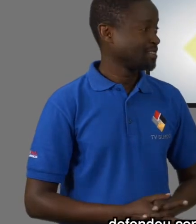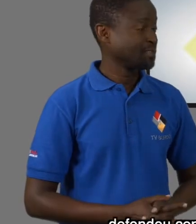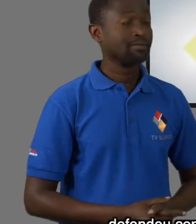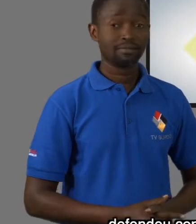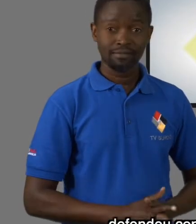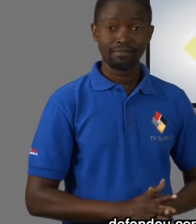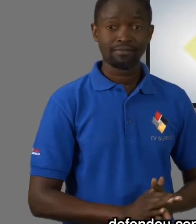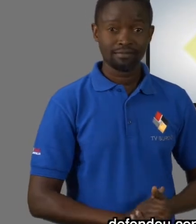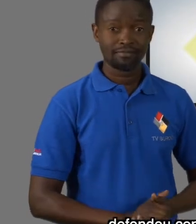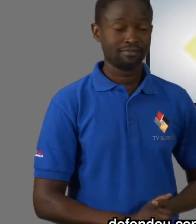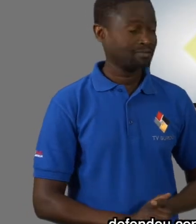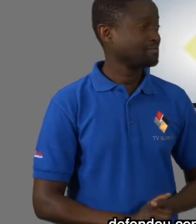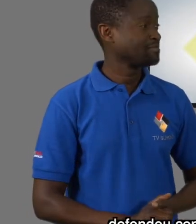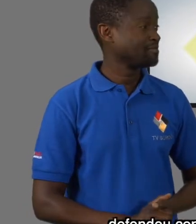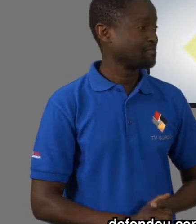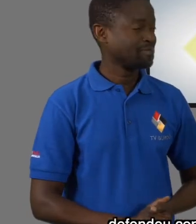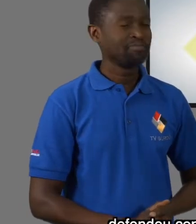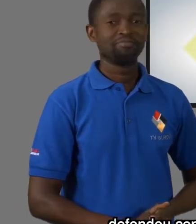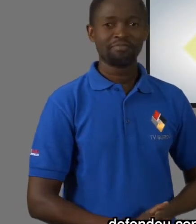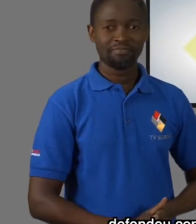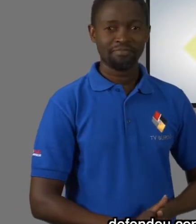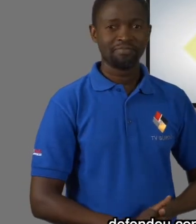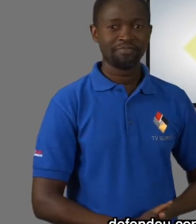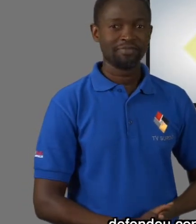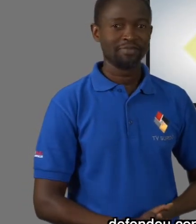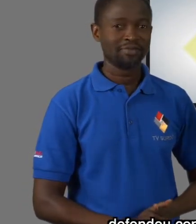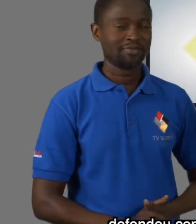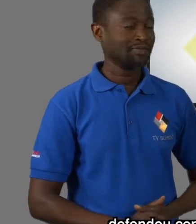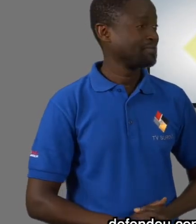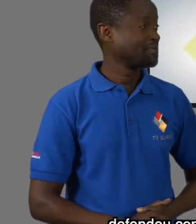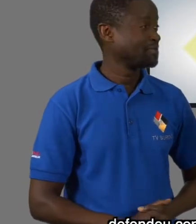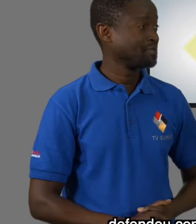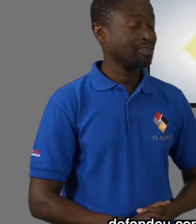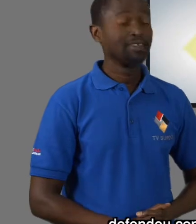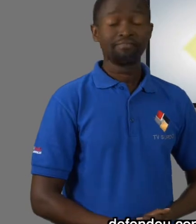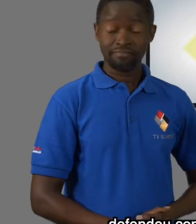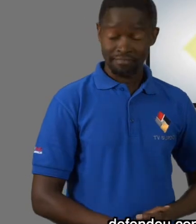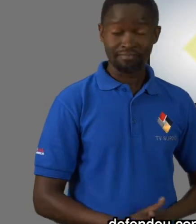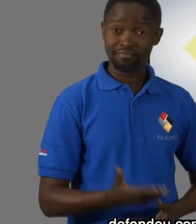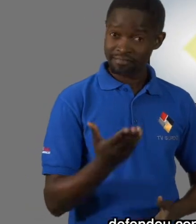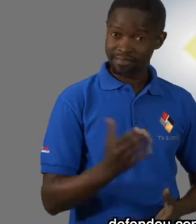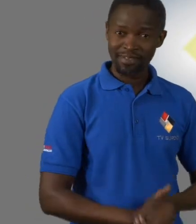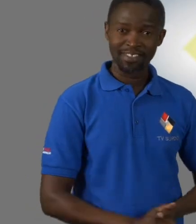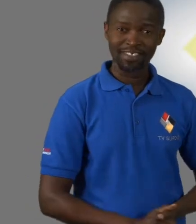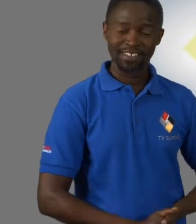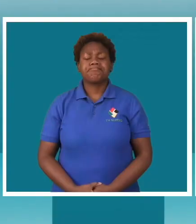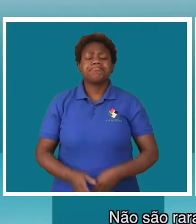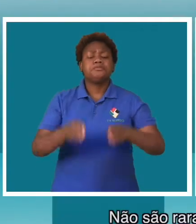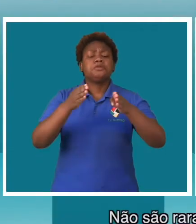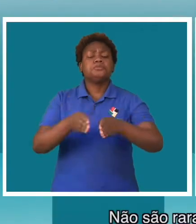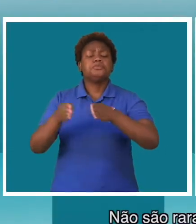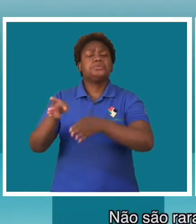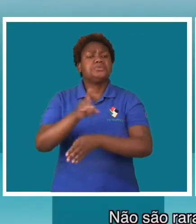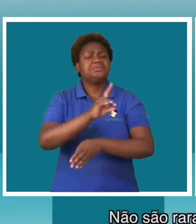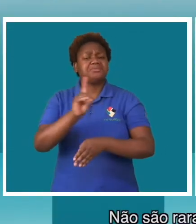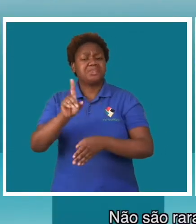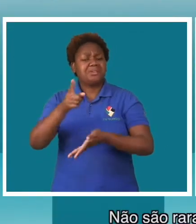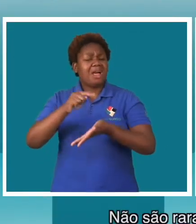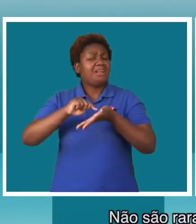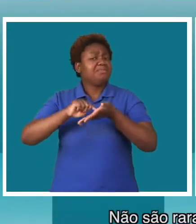Surdo, defendeu com sucesso a sua dissertação de licenciatura em jornalismo. Não são raras